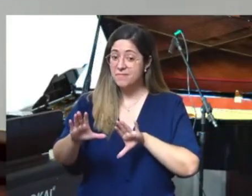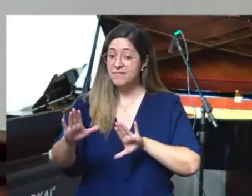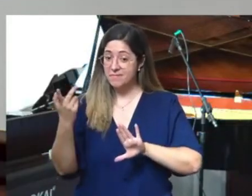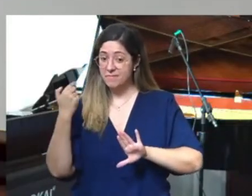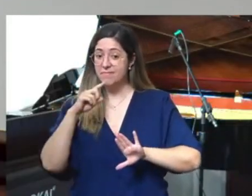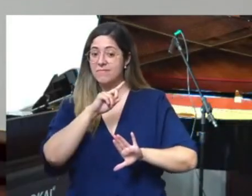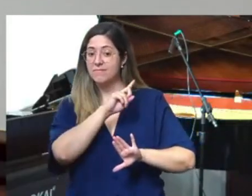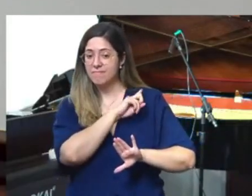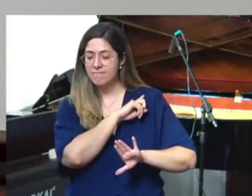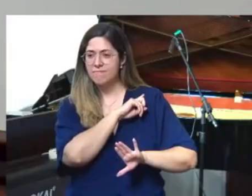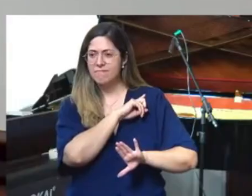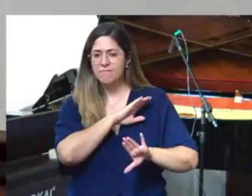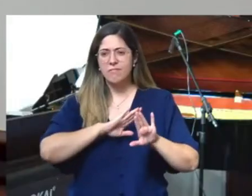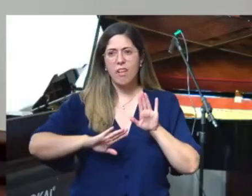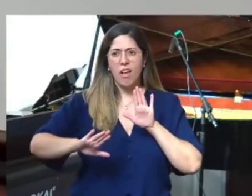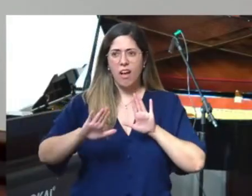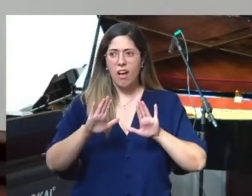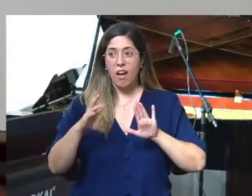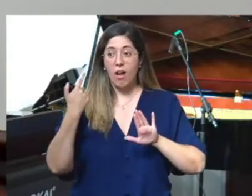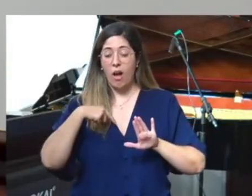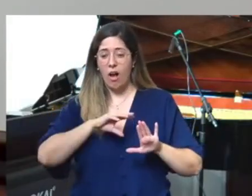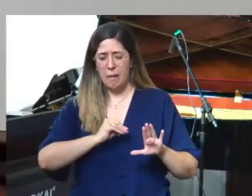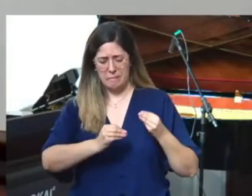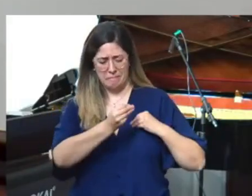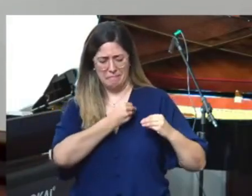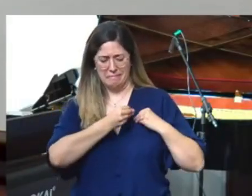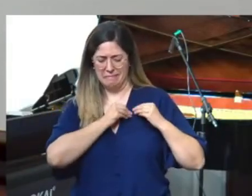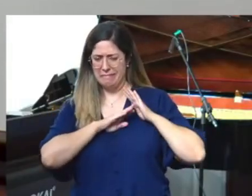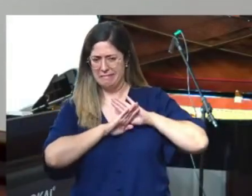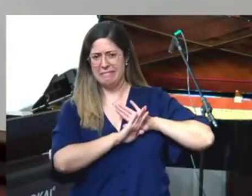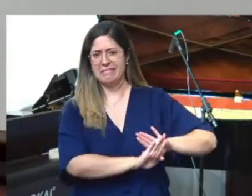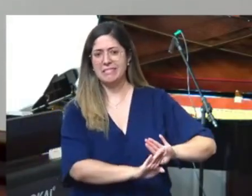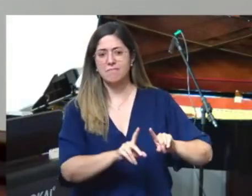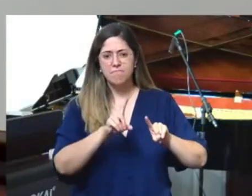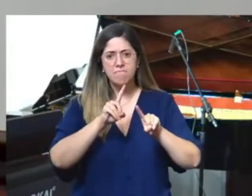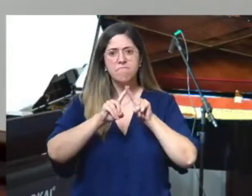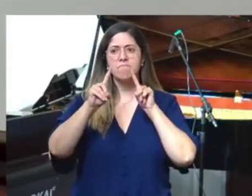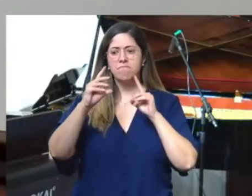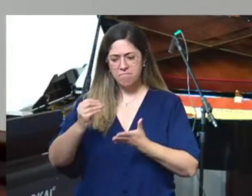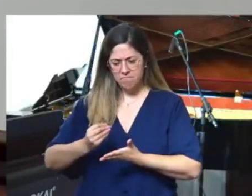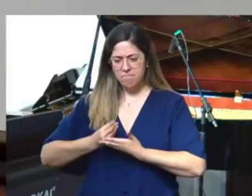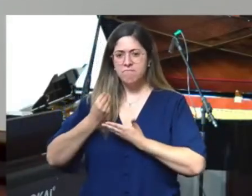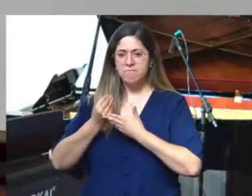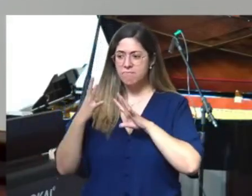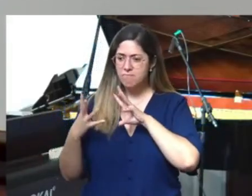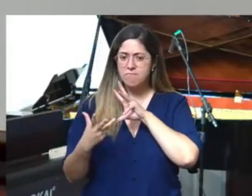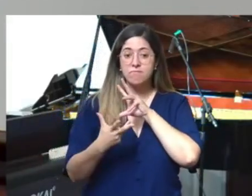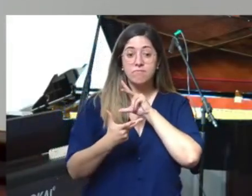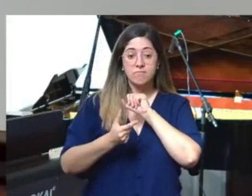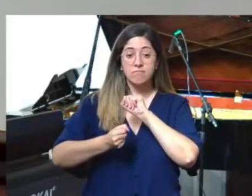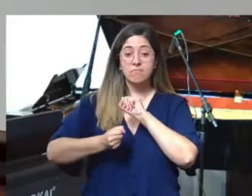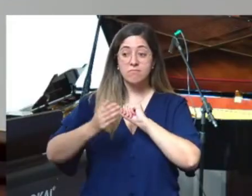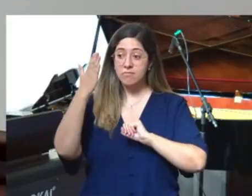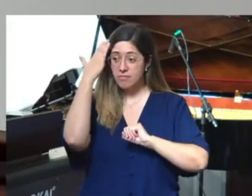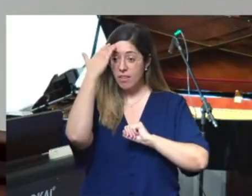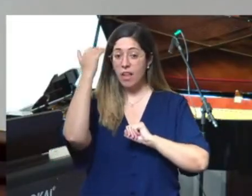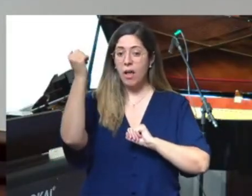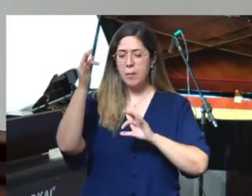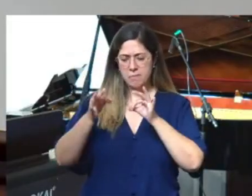que, renegadas a impiedade e as paixões mundanas, vivamos neste mundo de forma